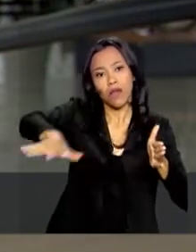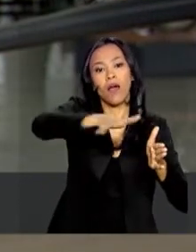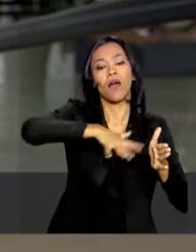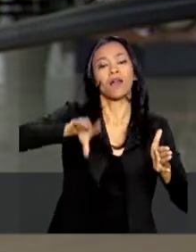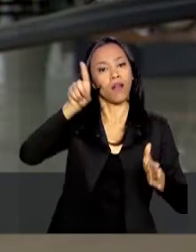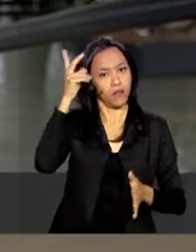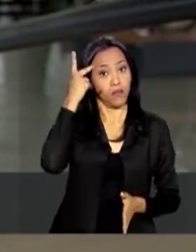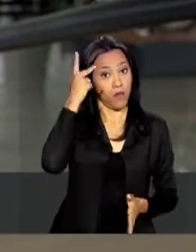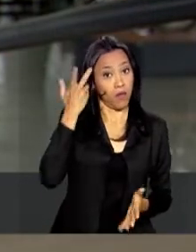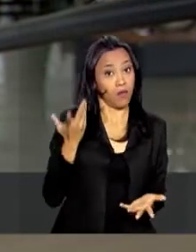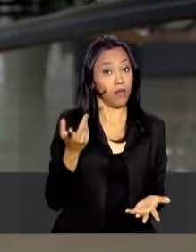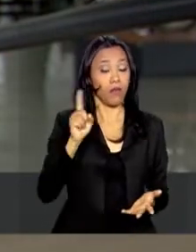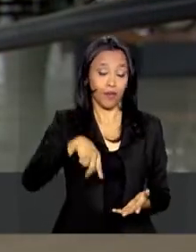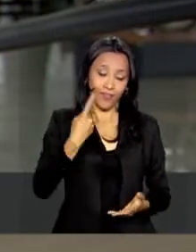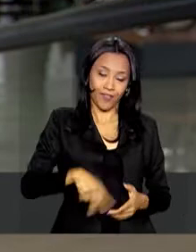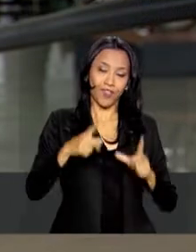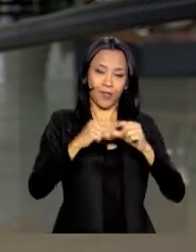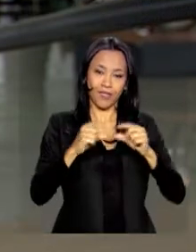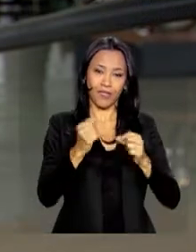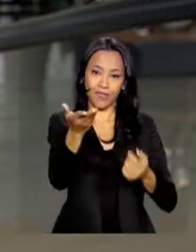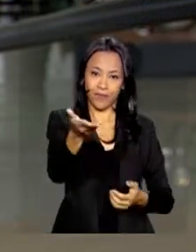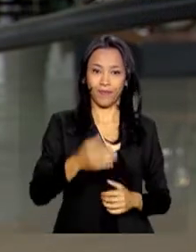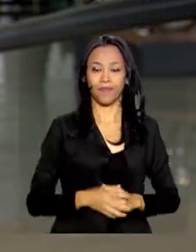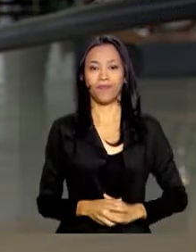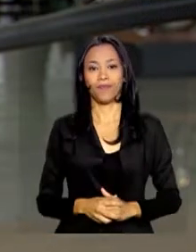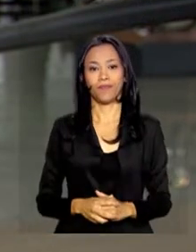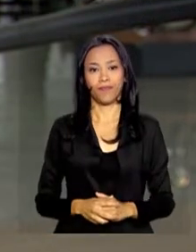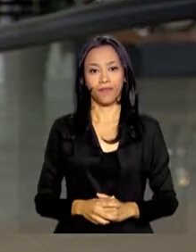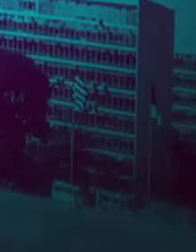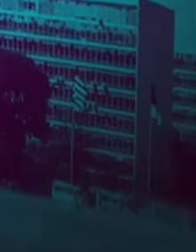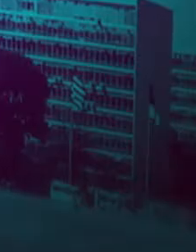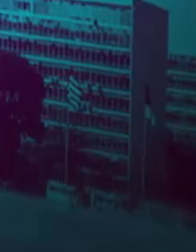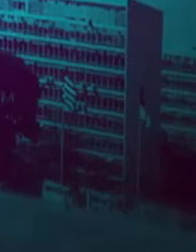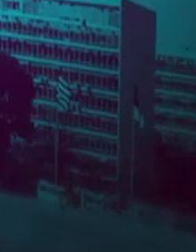paulista de brasília gabriela noronha